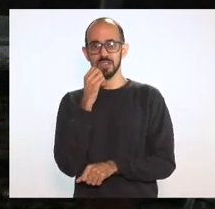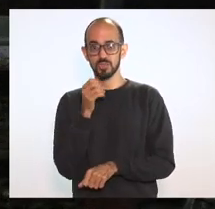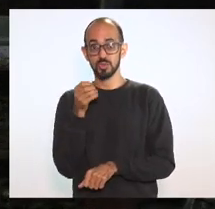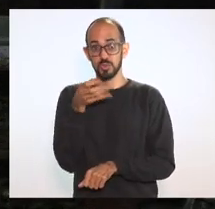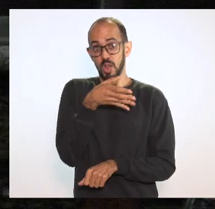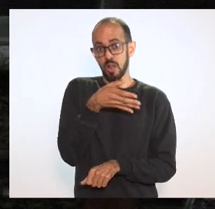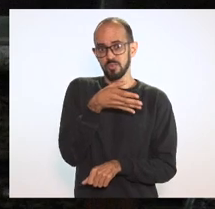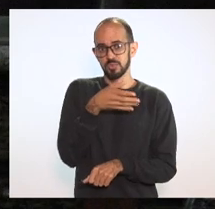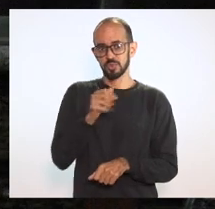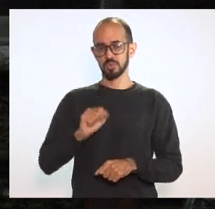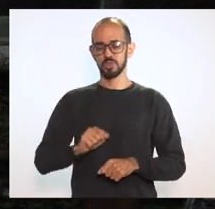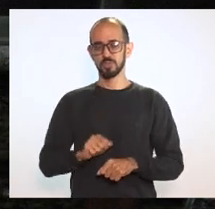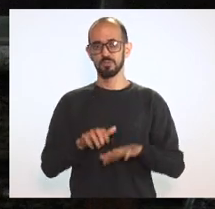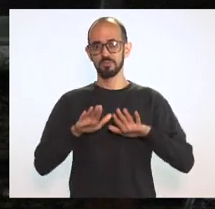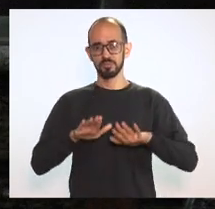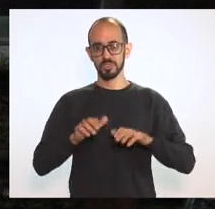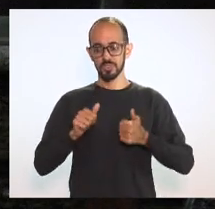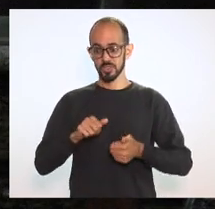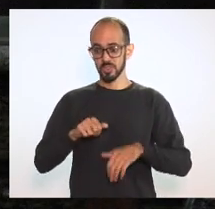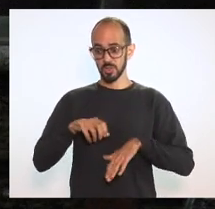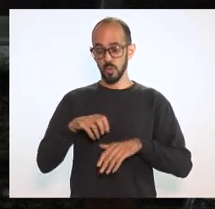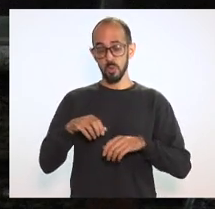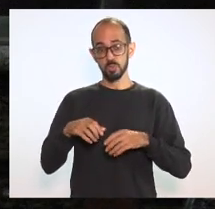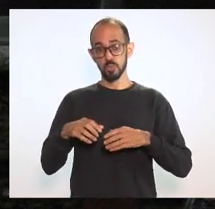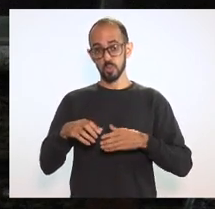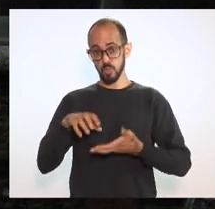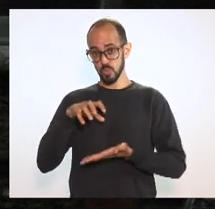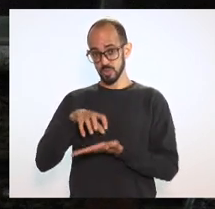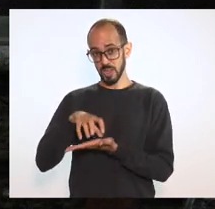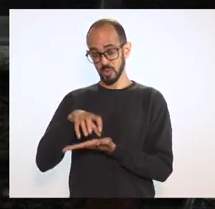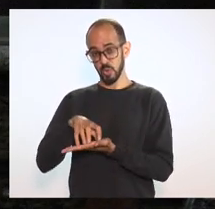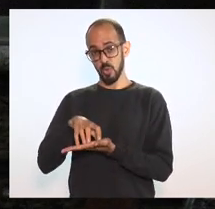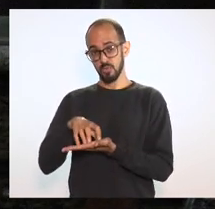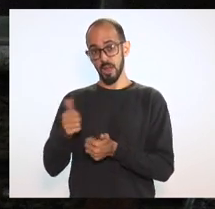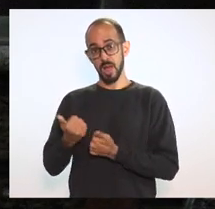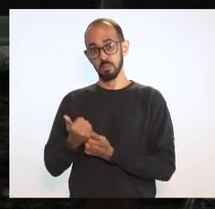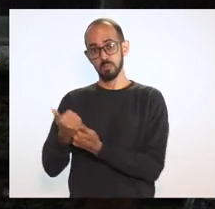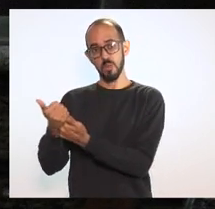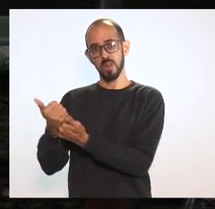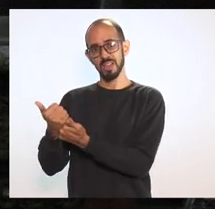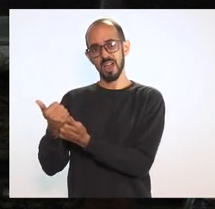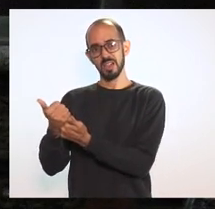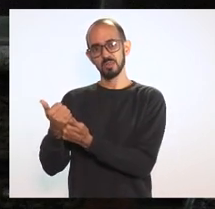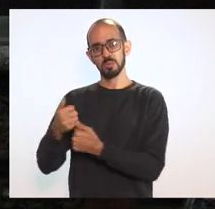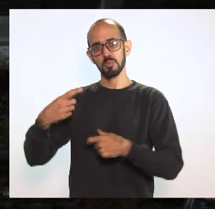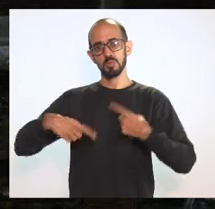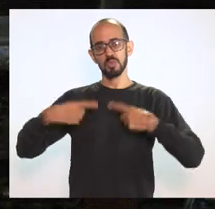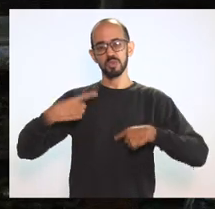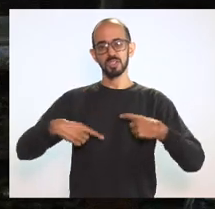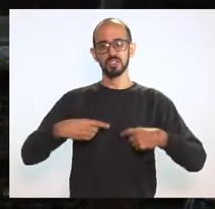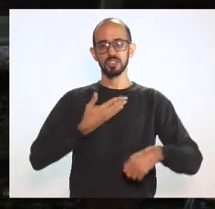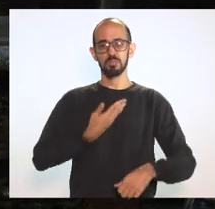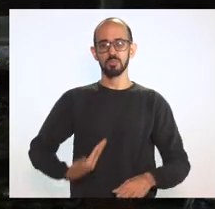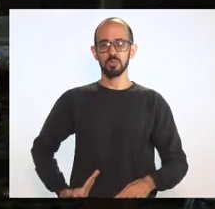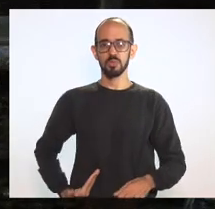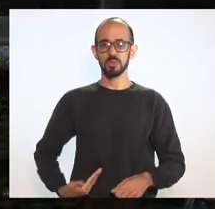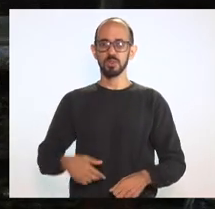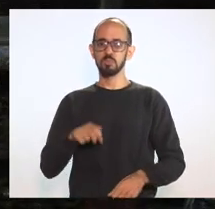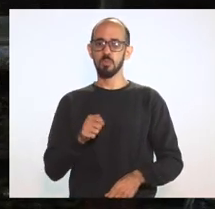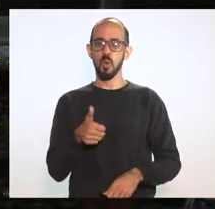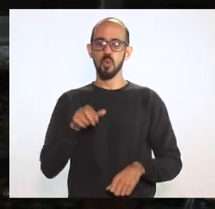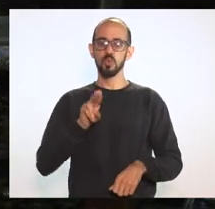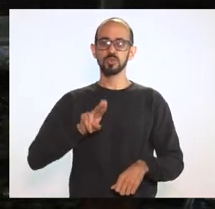segmento foi sempre muito apoiado por políticas públicas, os estaleiros pouco se utilizaram de ferramentas capazes